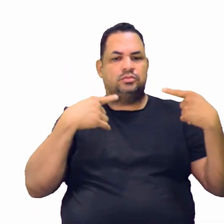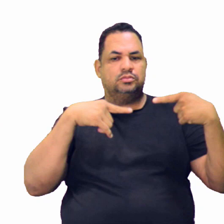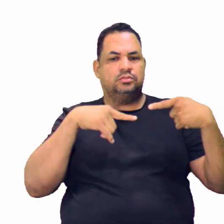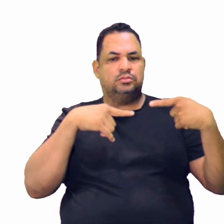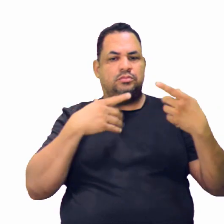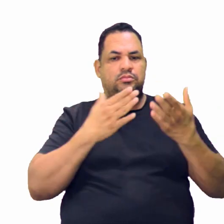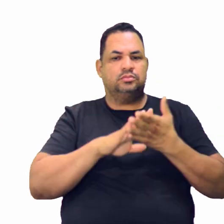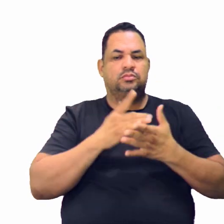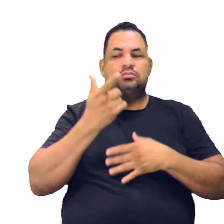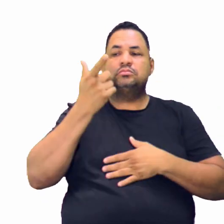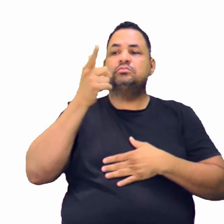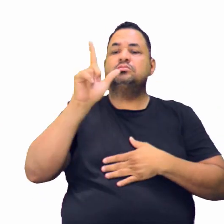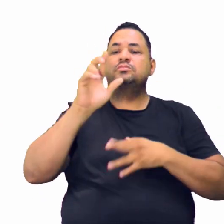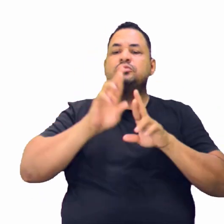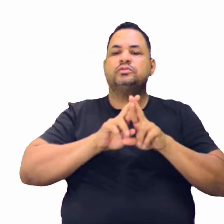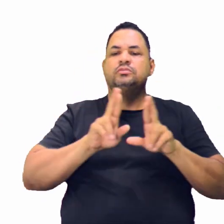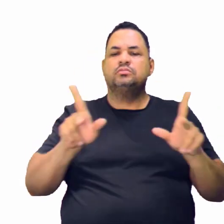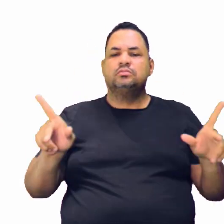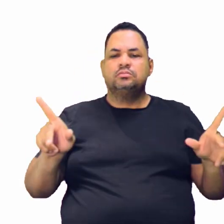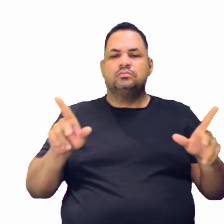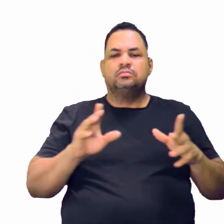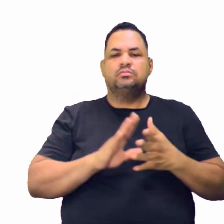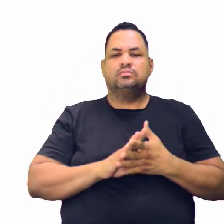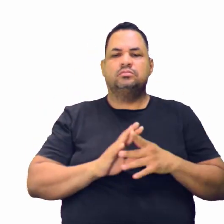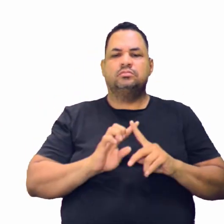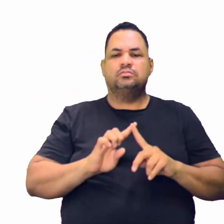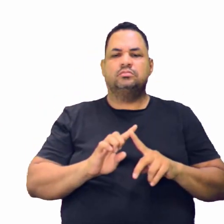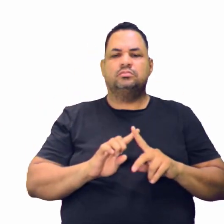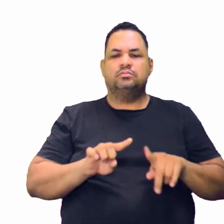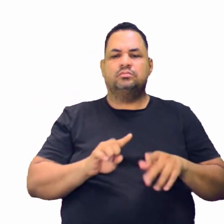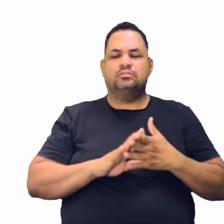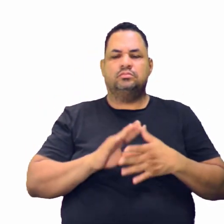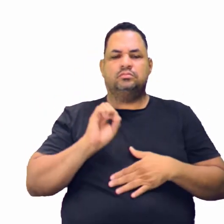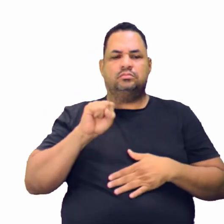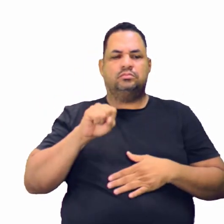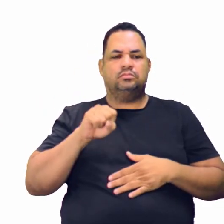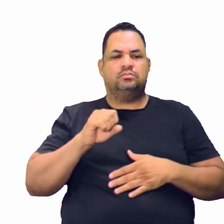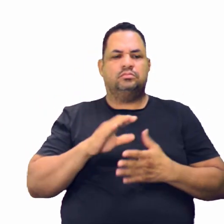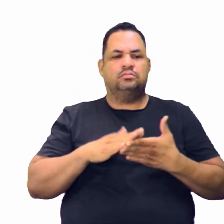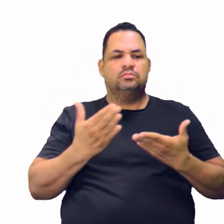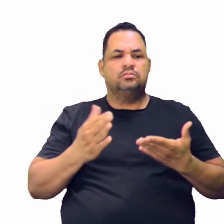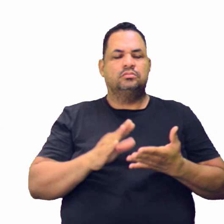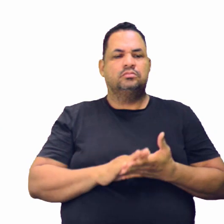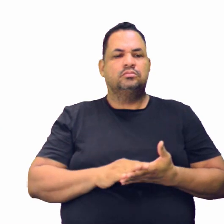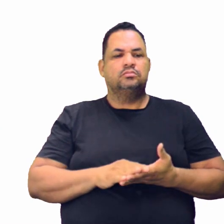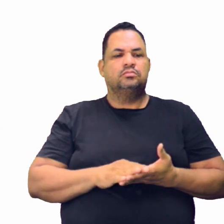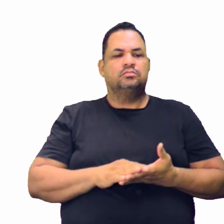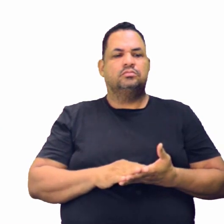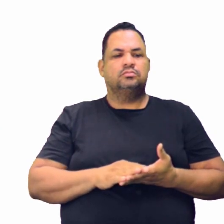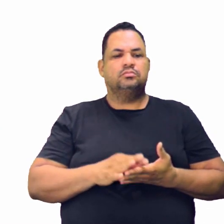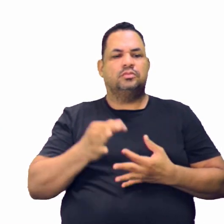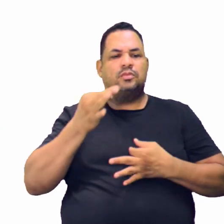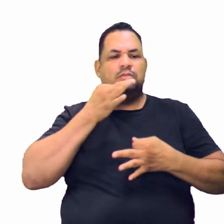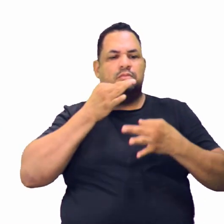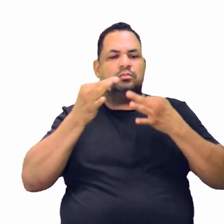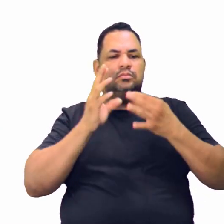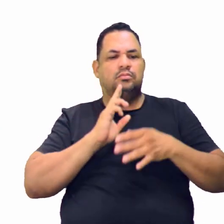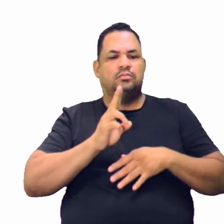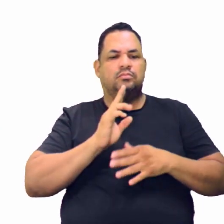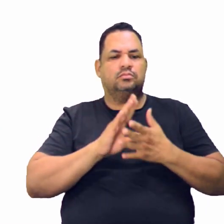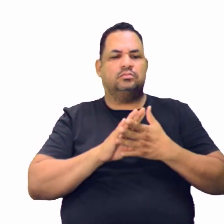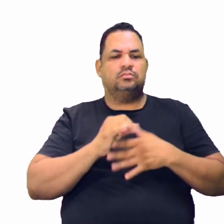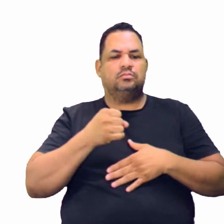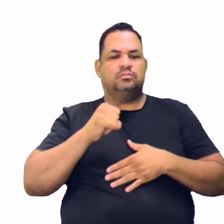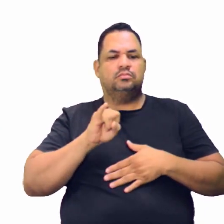do contrário, de outro modo, a não ser, mas sim. Então, preste atenção aqui nos exemplos. Argumentem